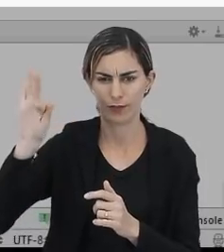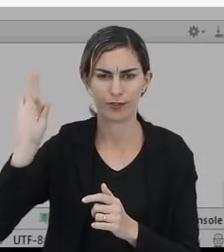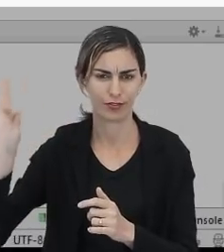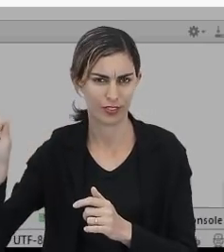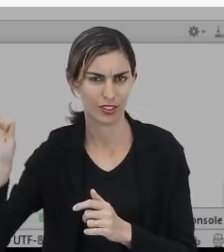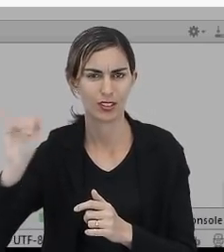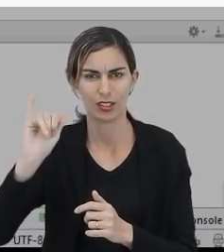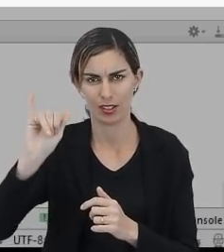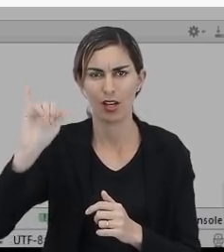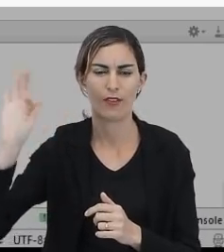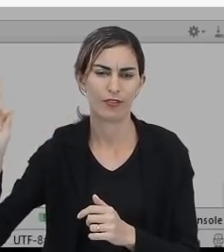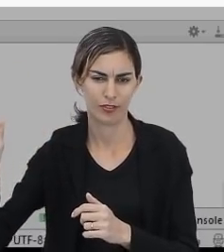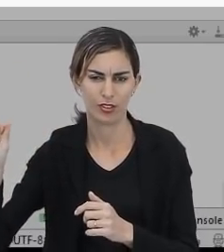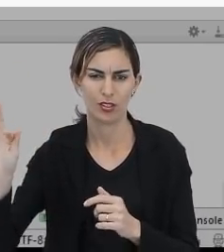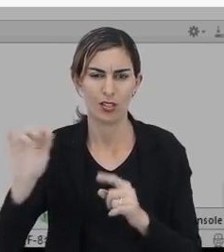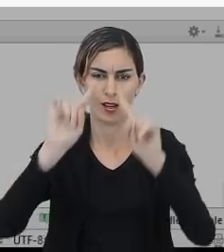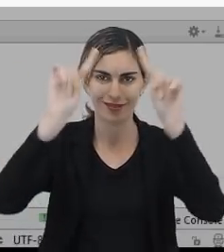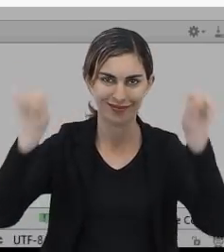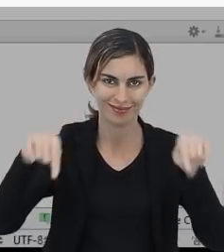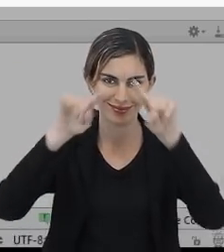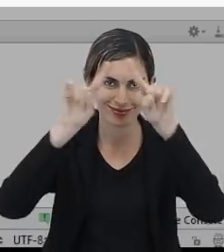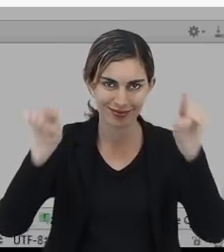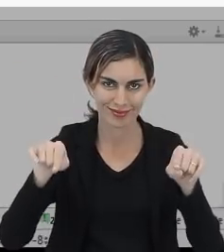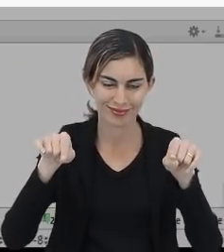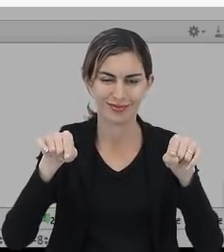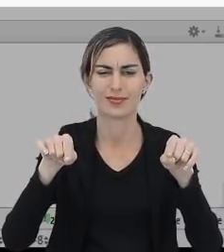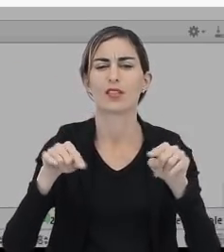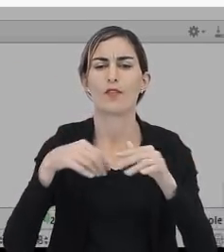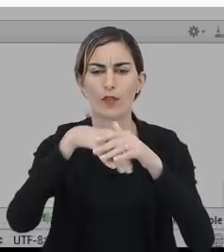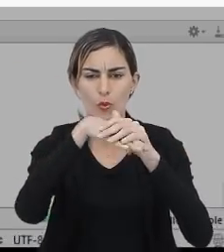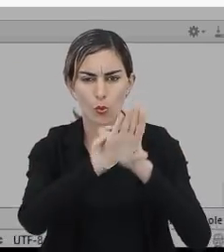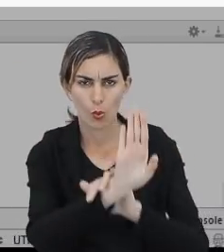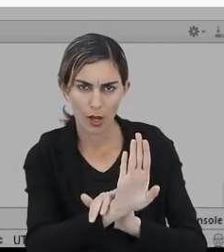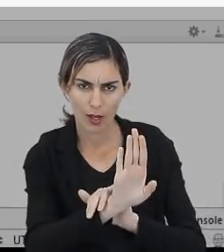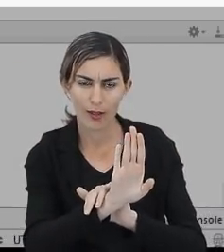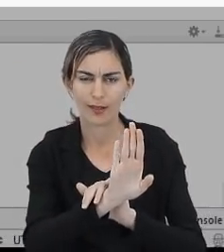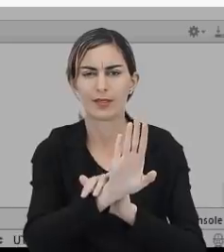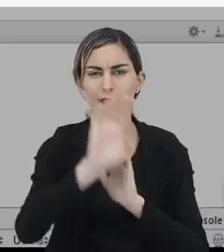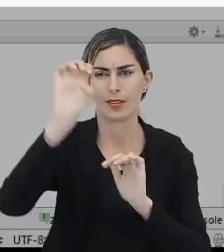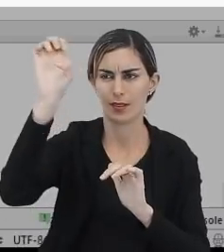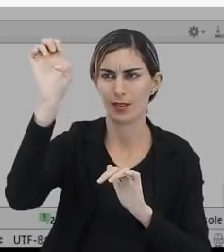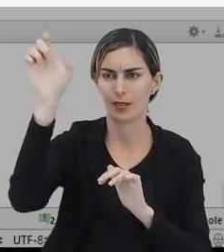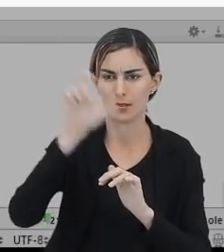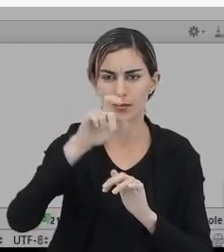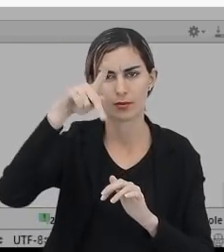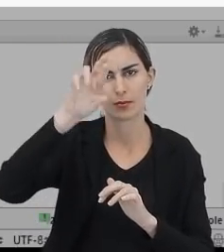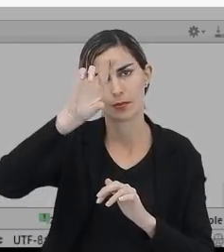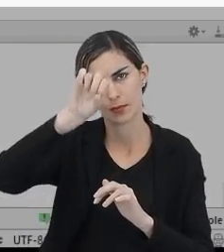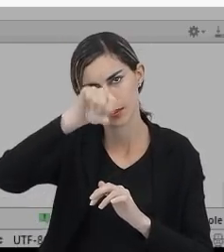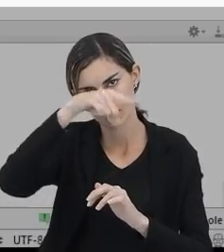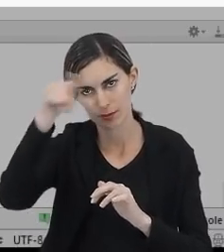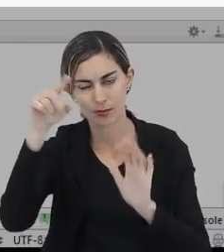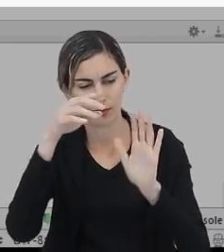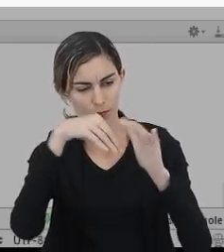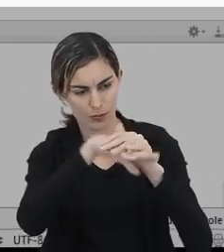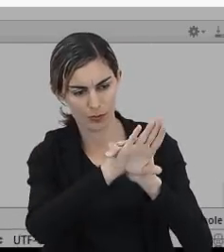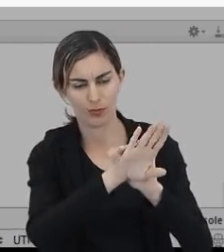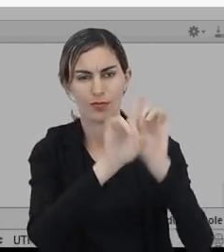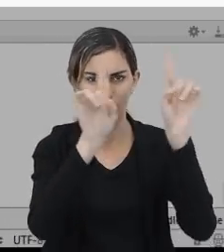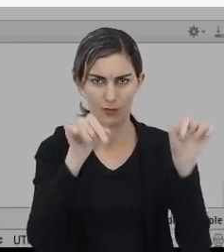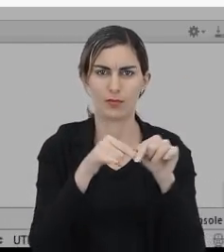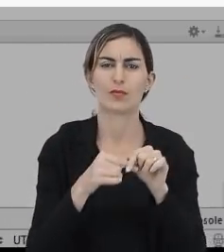if. Vamos ter um abre e fecha parêntese, que nesse caso ele vai guardar uma expressão. Então, eu vou